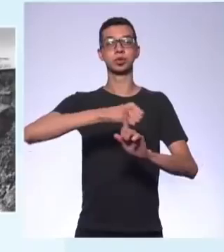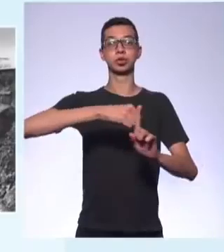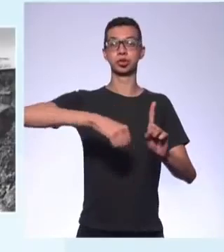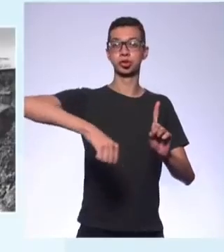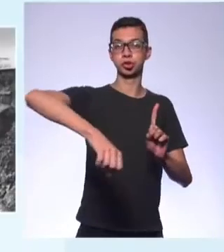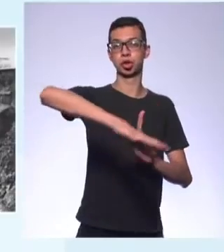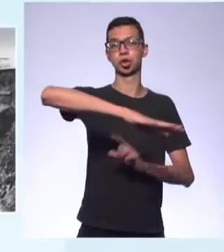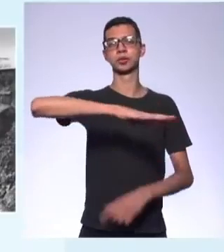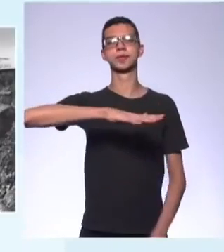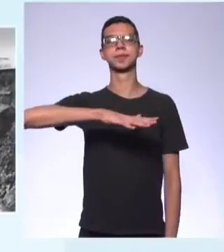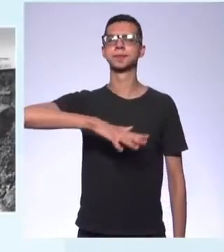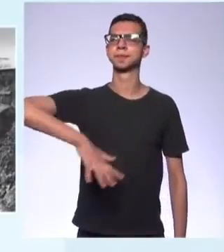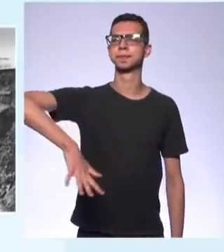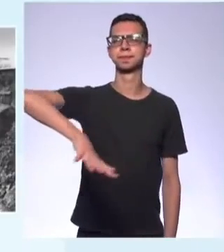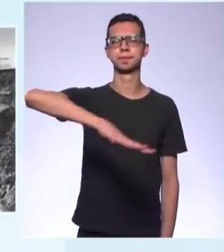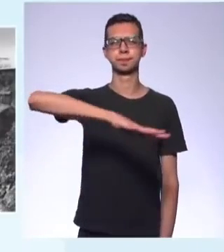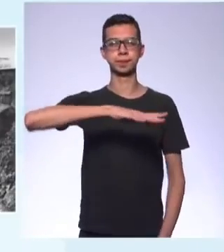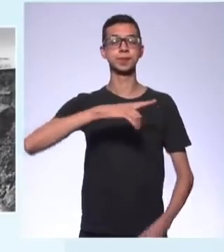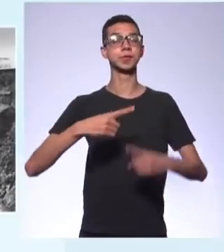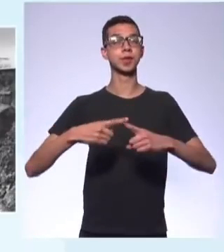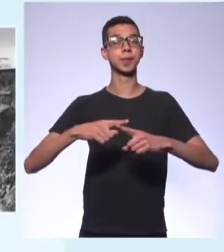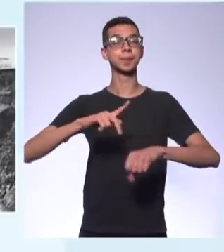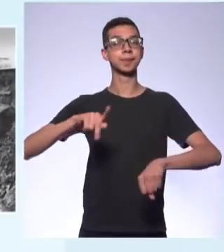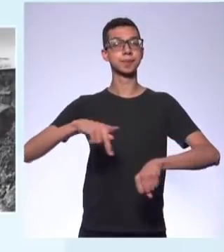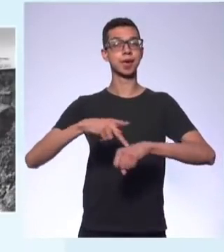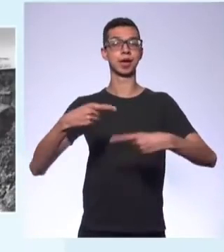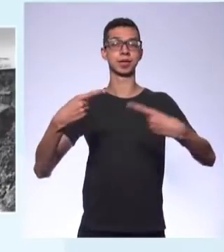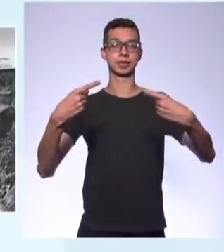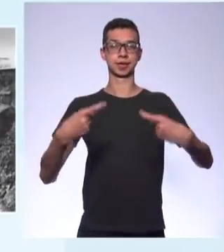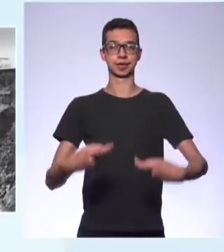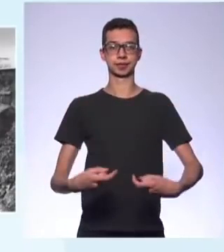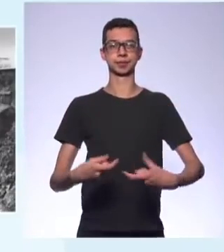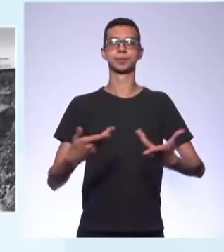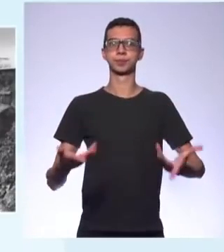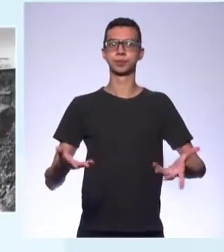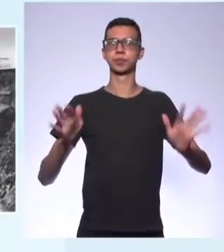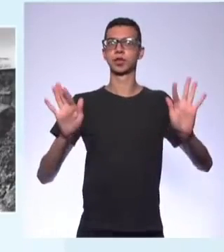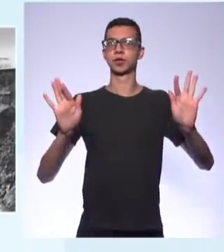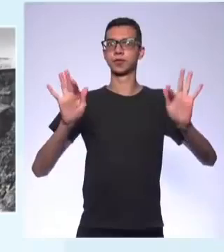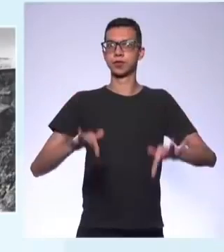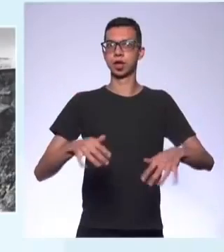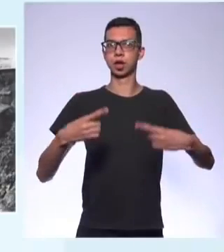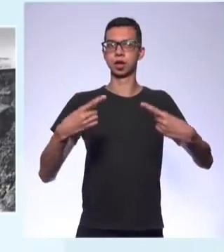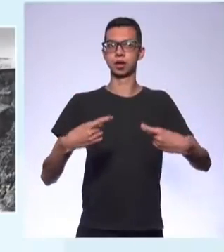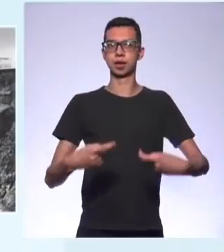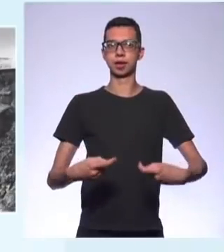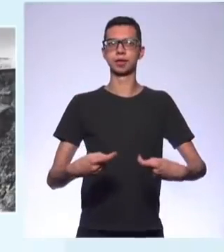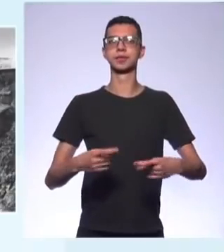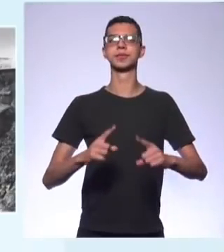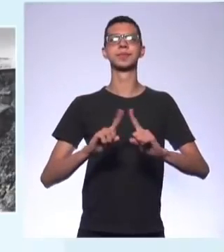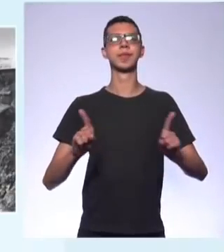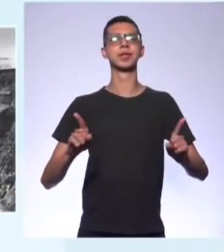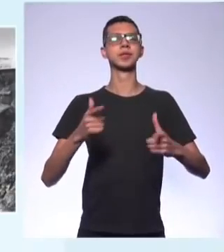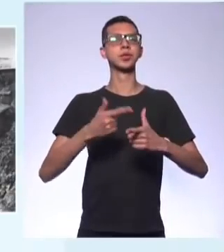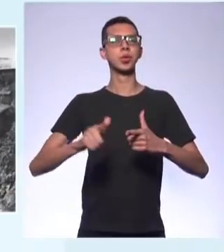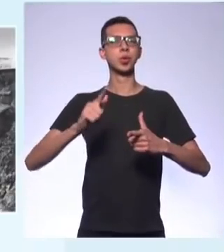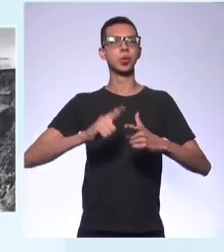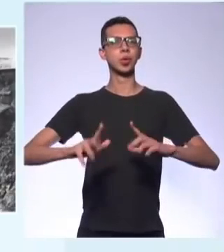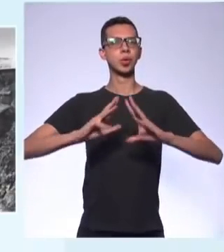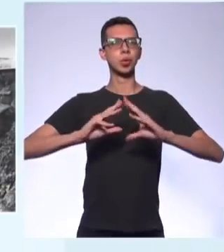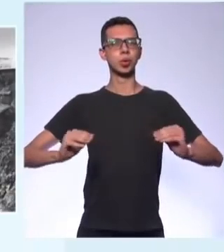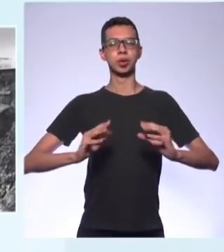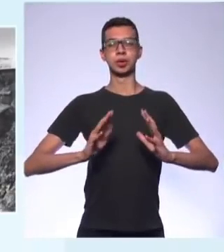das nações envolvidas. Com o fim da guerra, não houve uma solução definitiva para os conflitos e